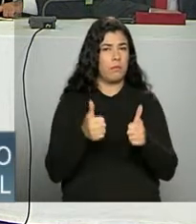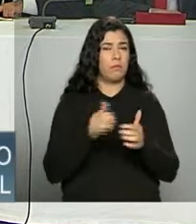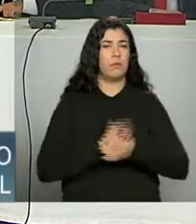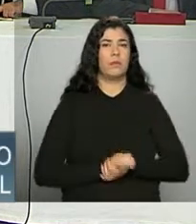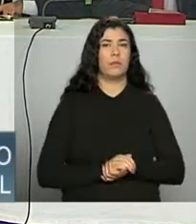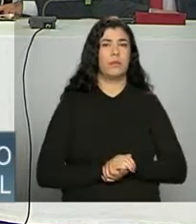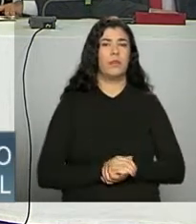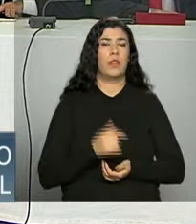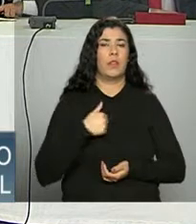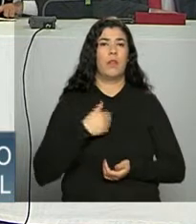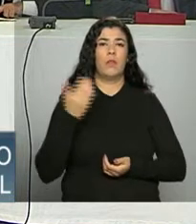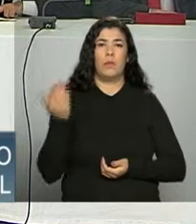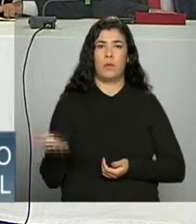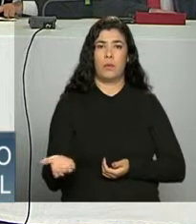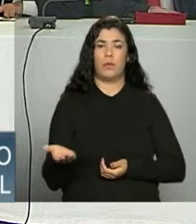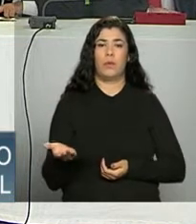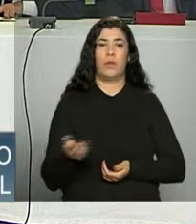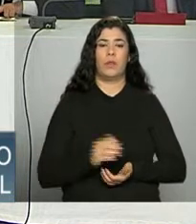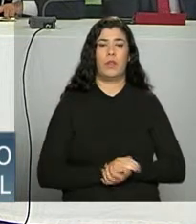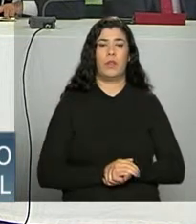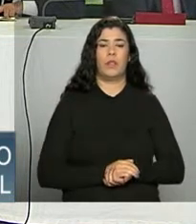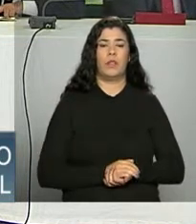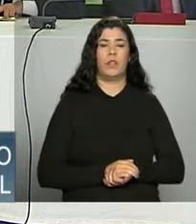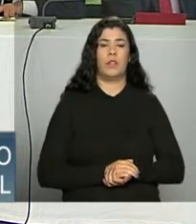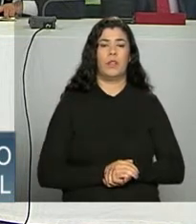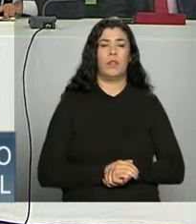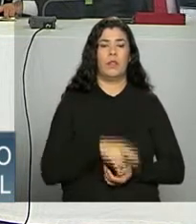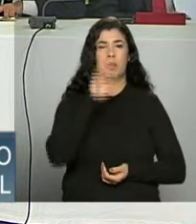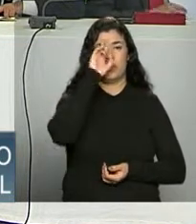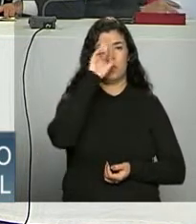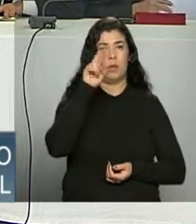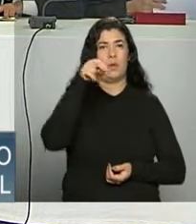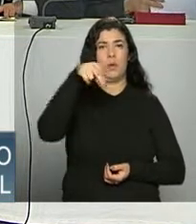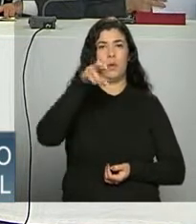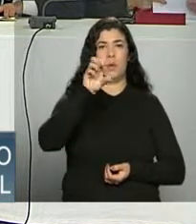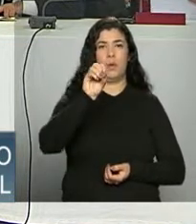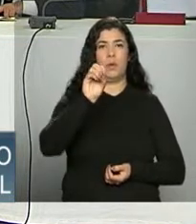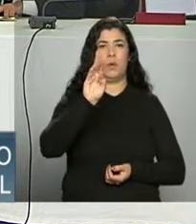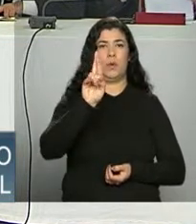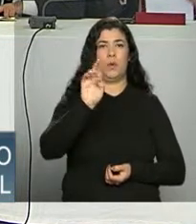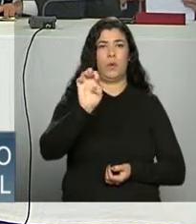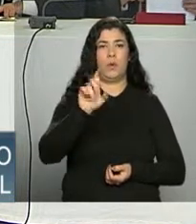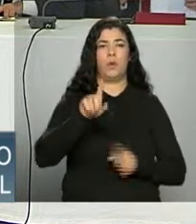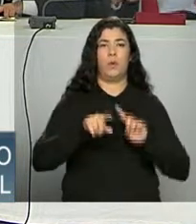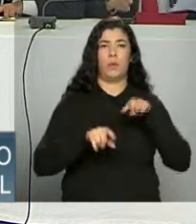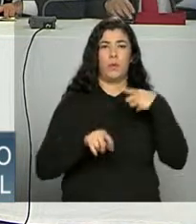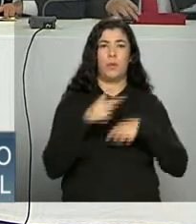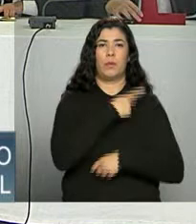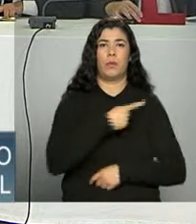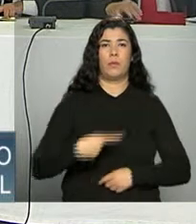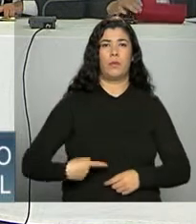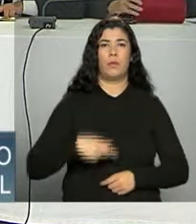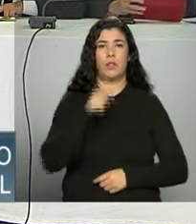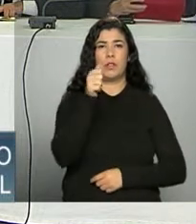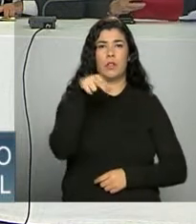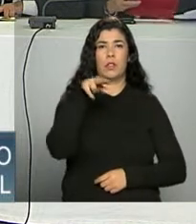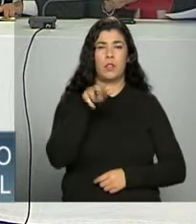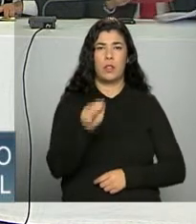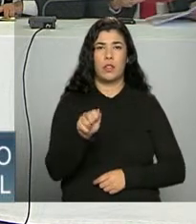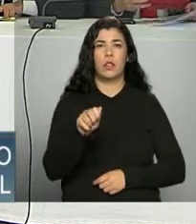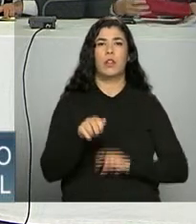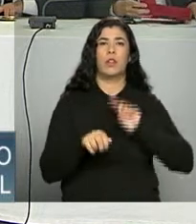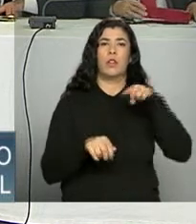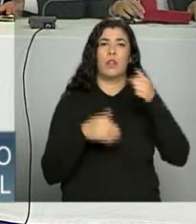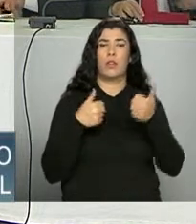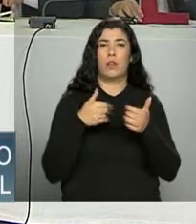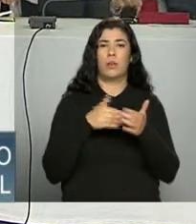eu passo então nos Nobre e em seguida passamos presidente da Ana e o gênero aí ver o o